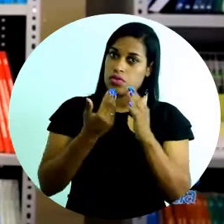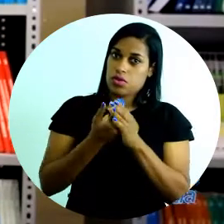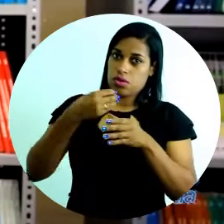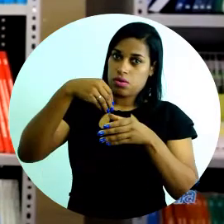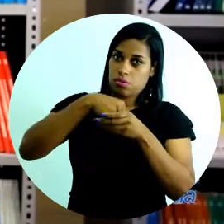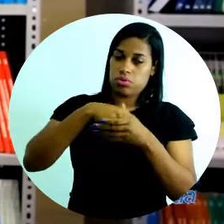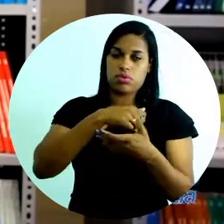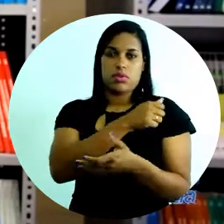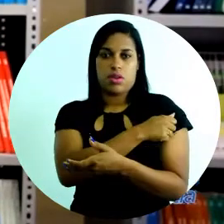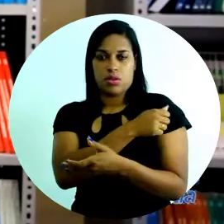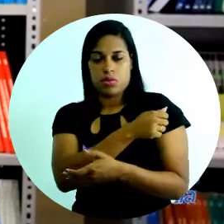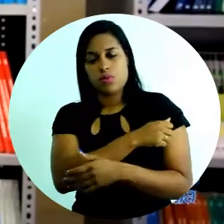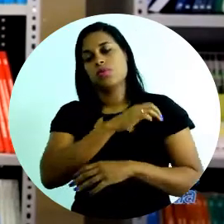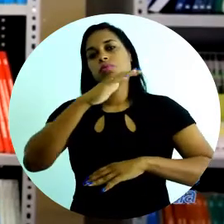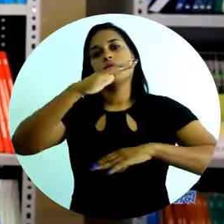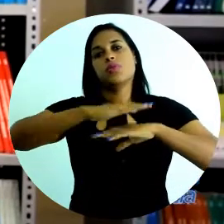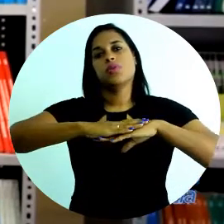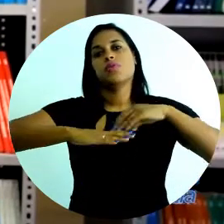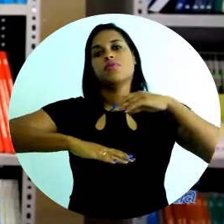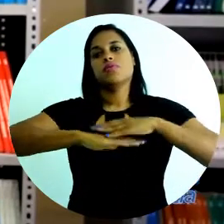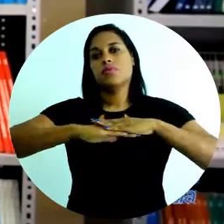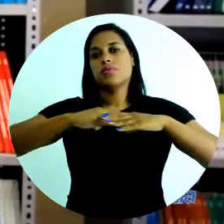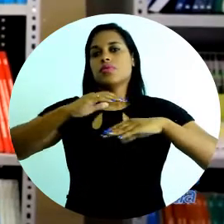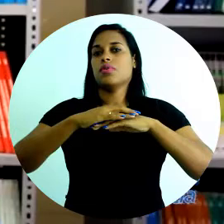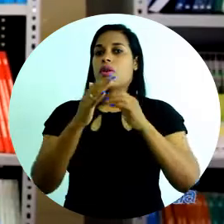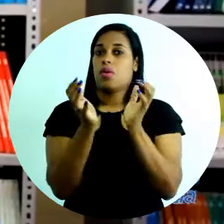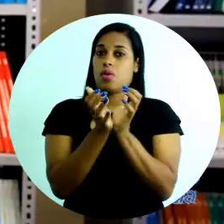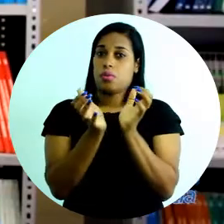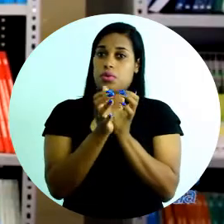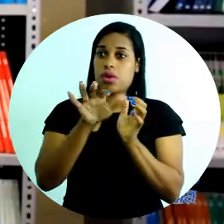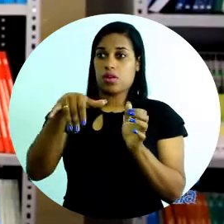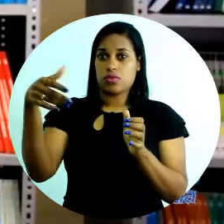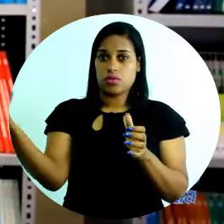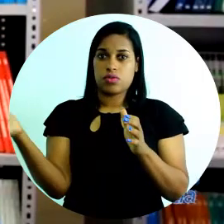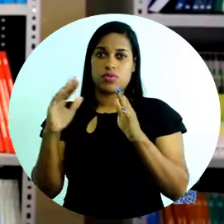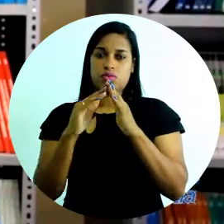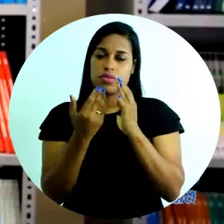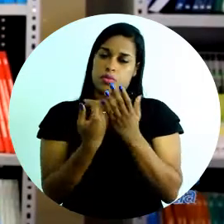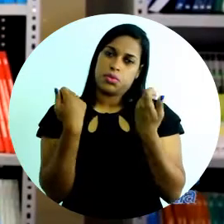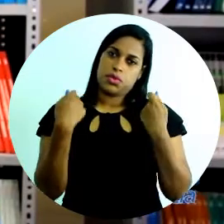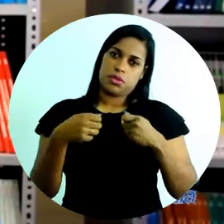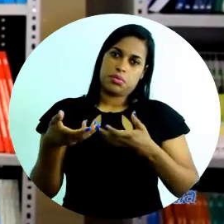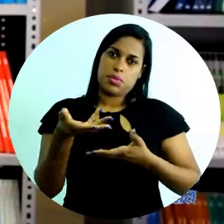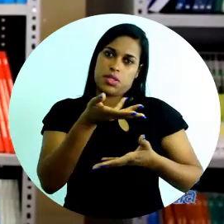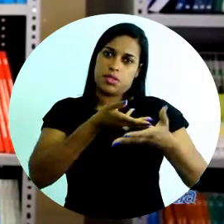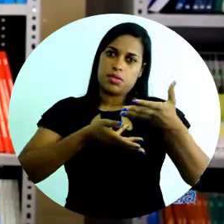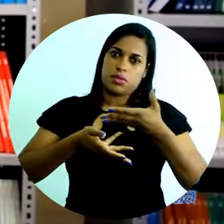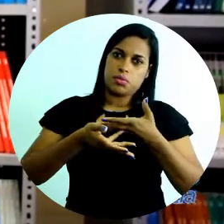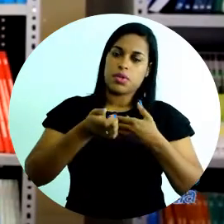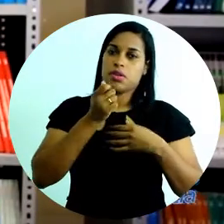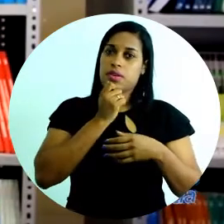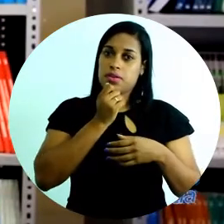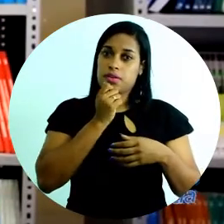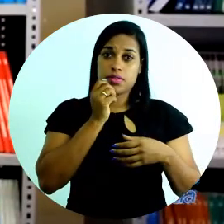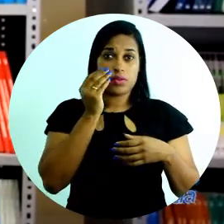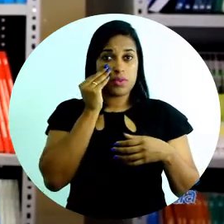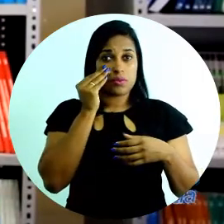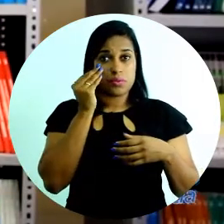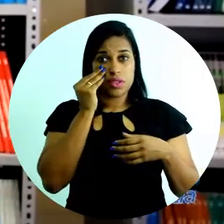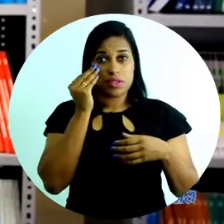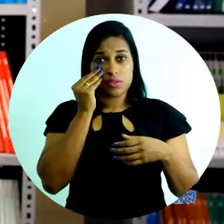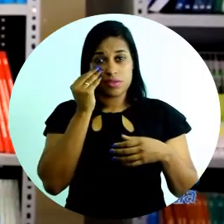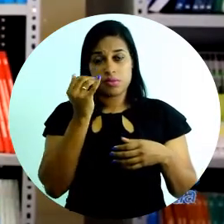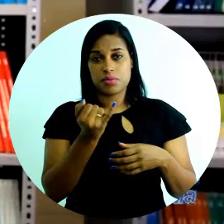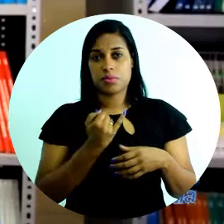dentro da escola, que são os alunos, os funcionários, mas também a comunidade que é externa à escola possa de fato participar, e assim a gente vai ter um dos